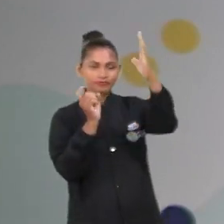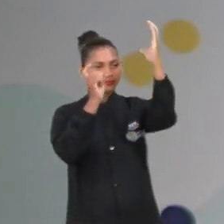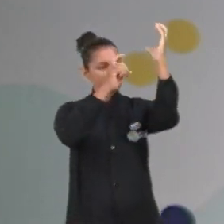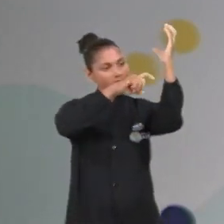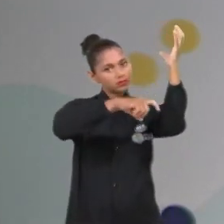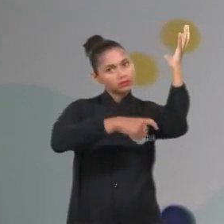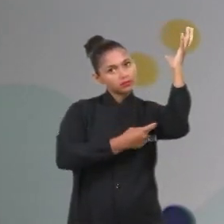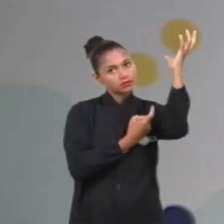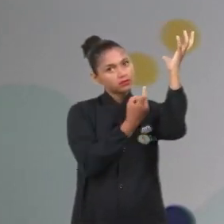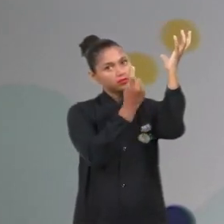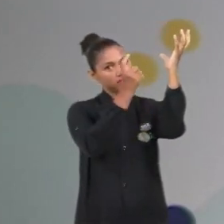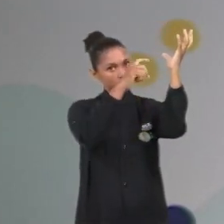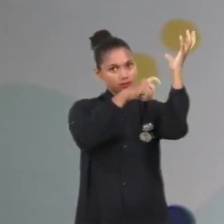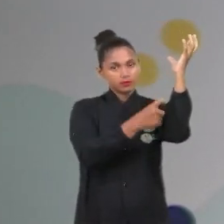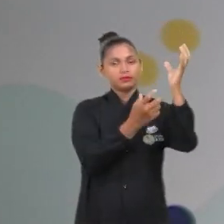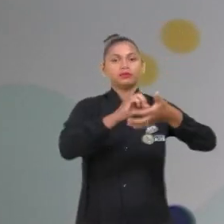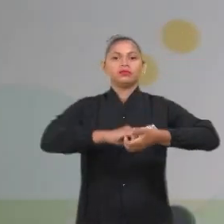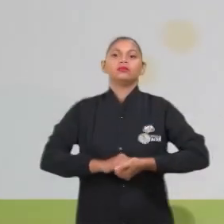Vamos lá.